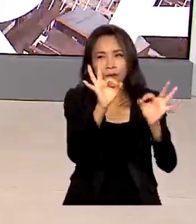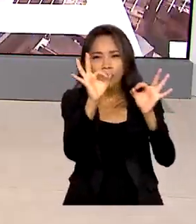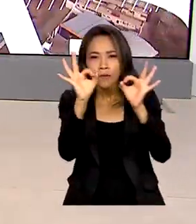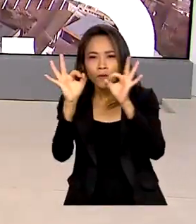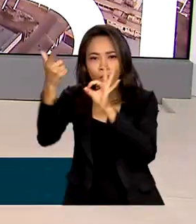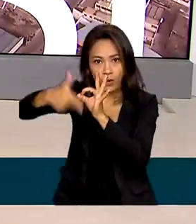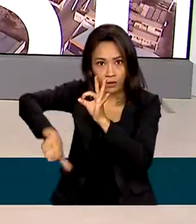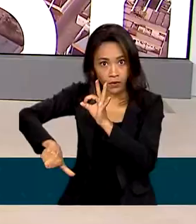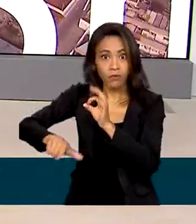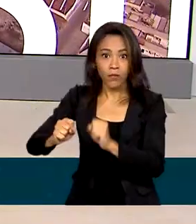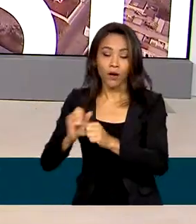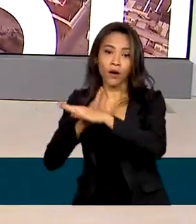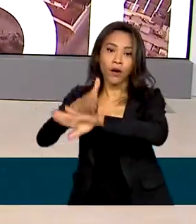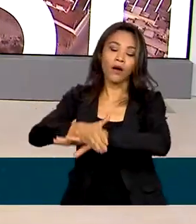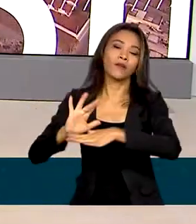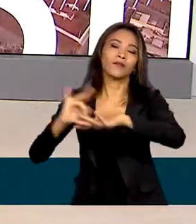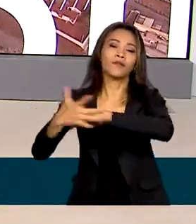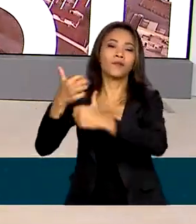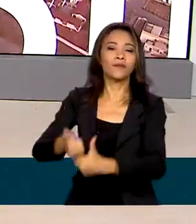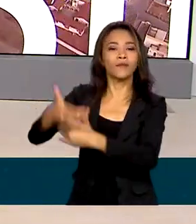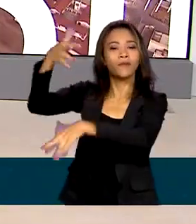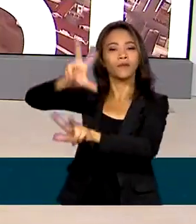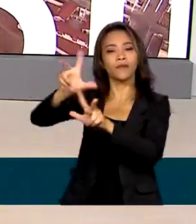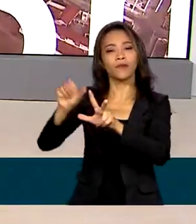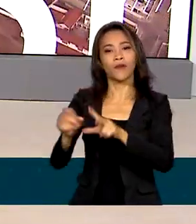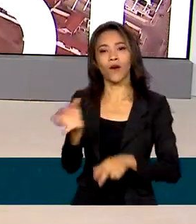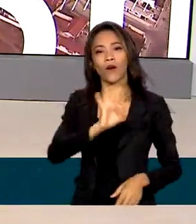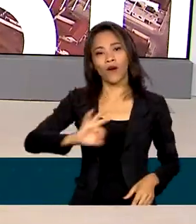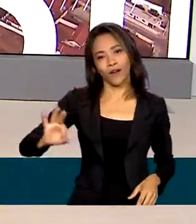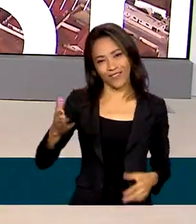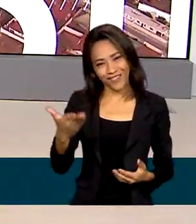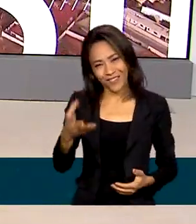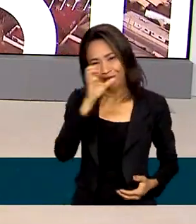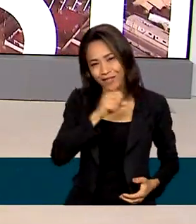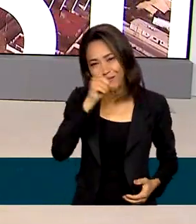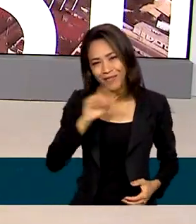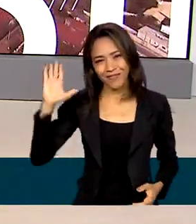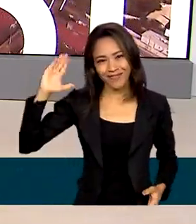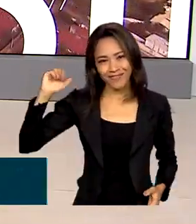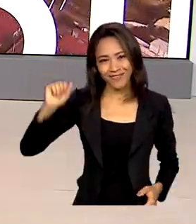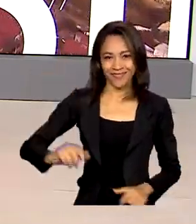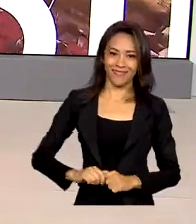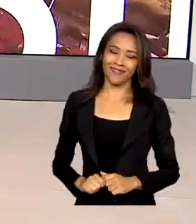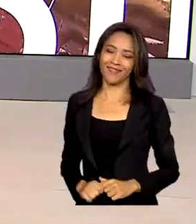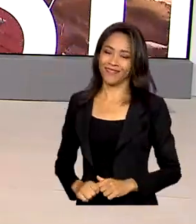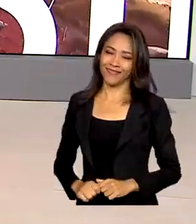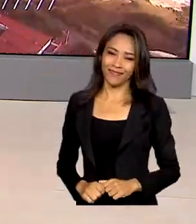reportagens, acesse as redes sociais da TV Brasil. Um ótimo fim de semana para você. Tchau.